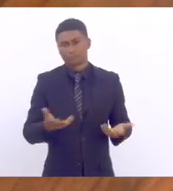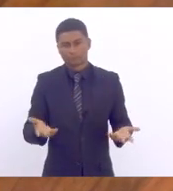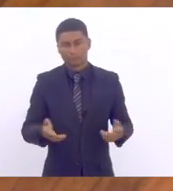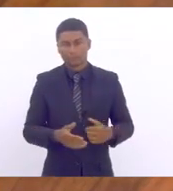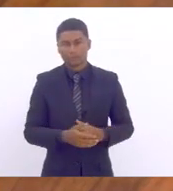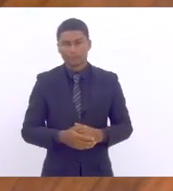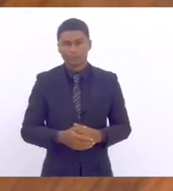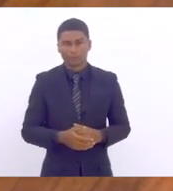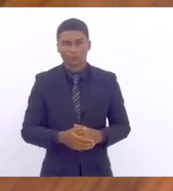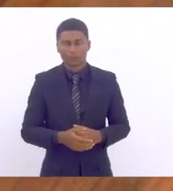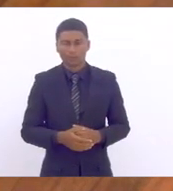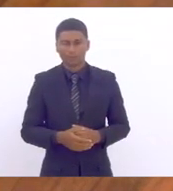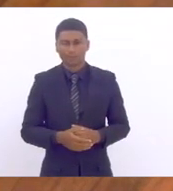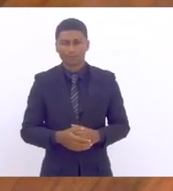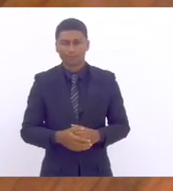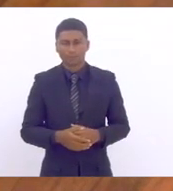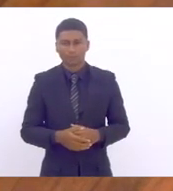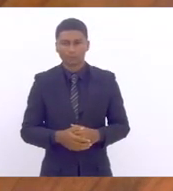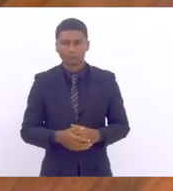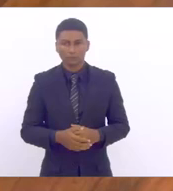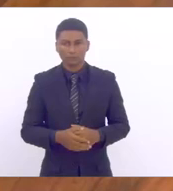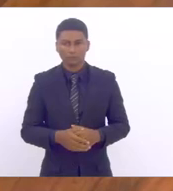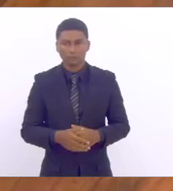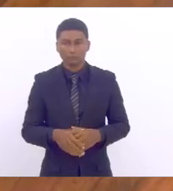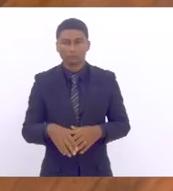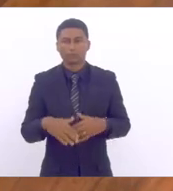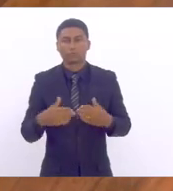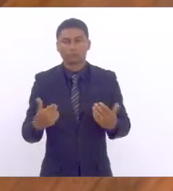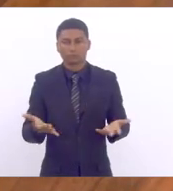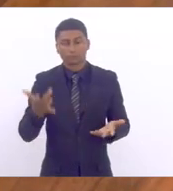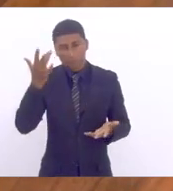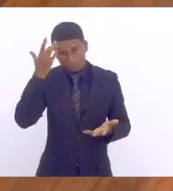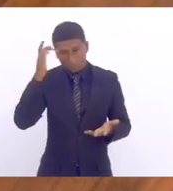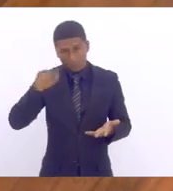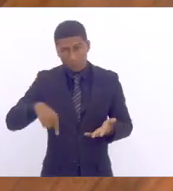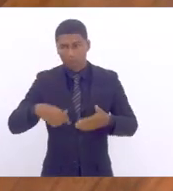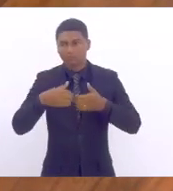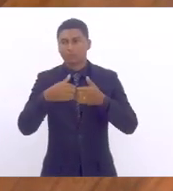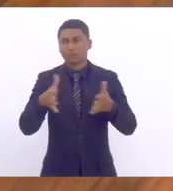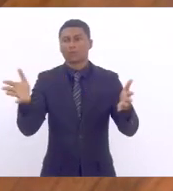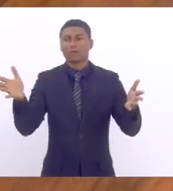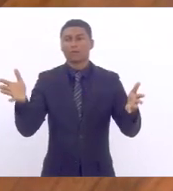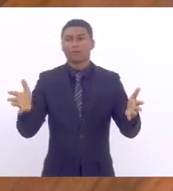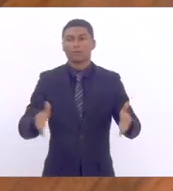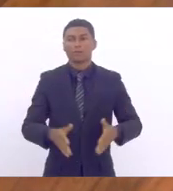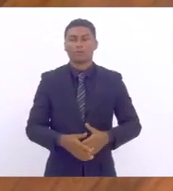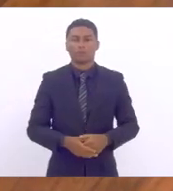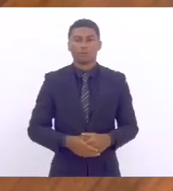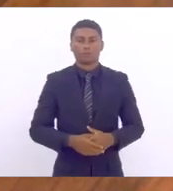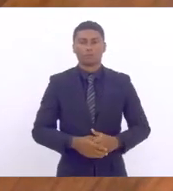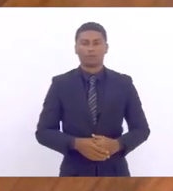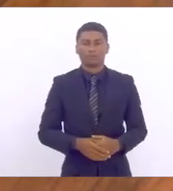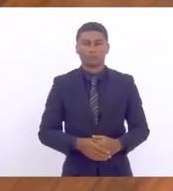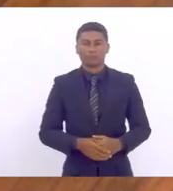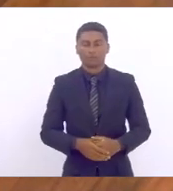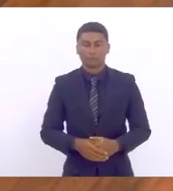Então, acho que, assim, é um pontapé inicial.